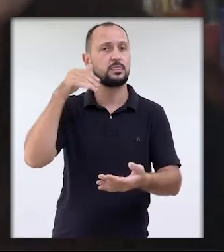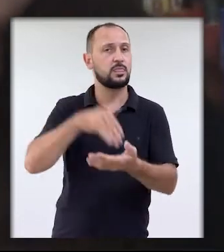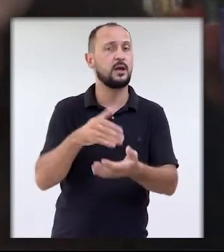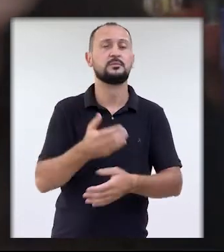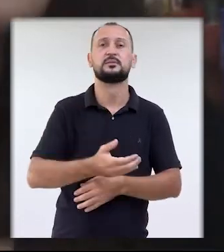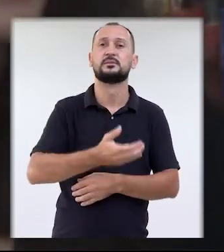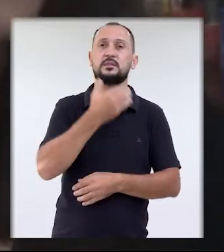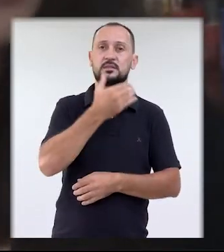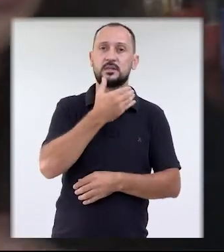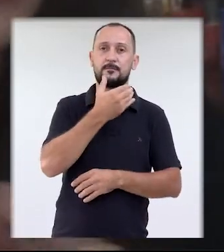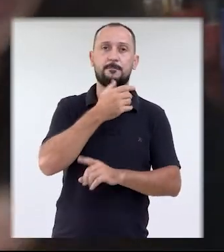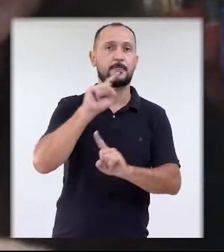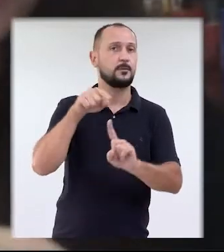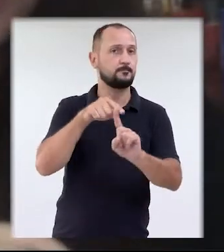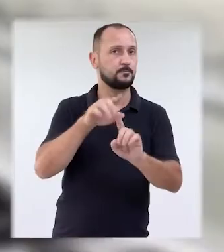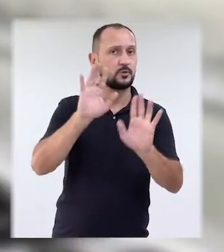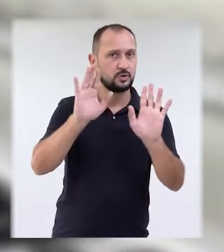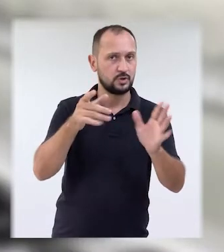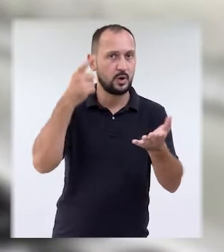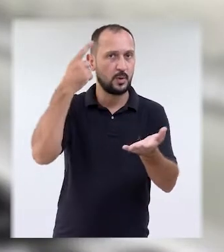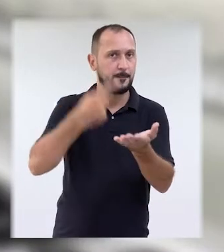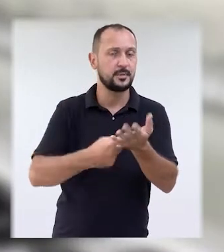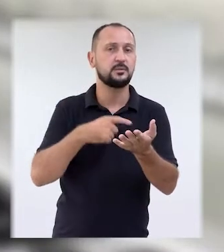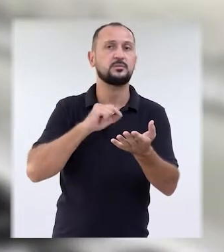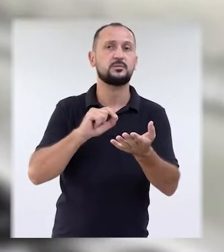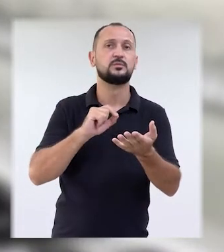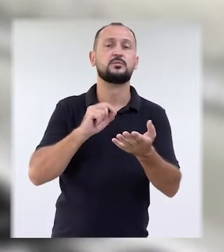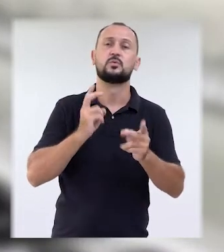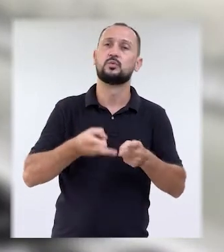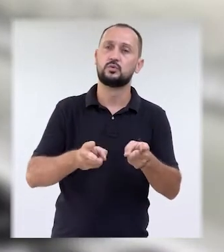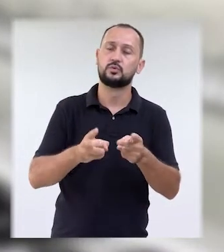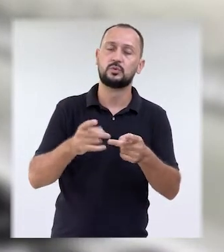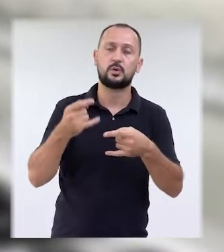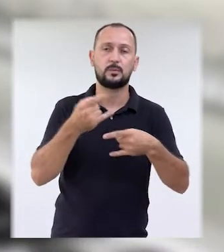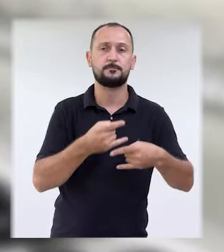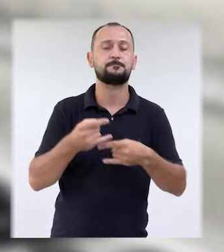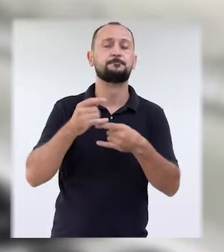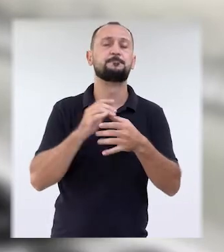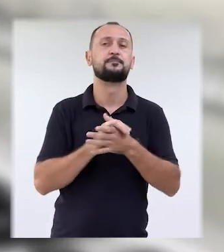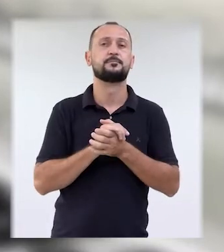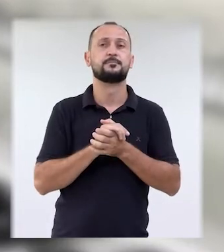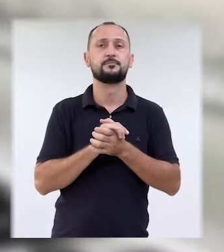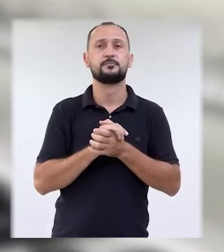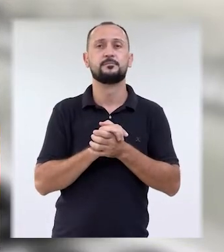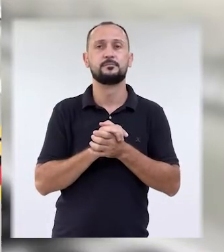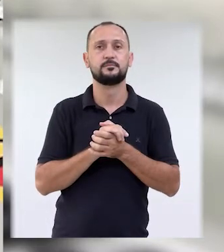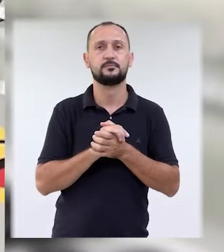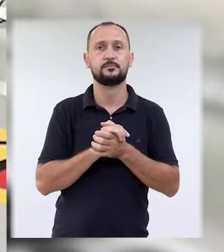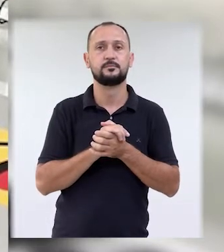até dezembro. A gente já está fechado, porque até dezembro a gente continua online. Então,